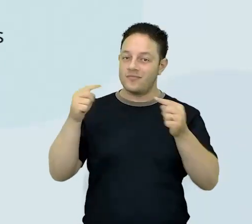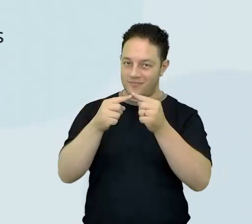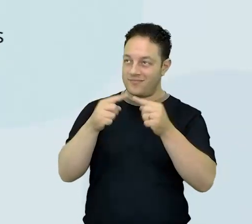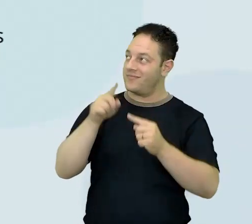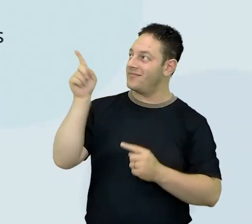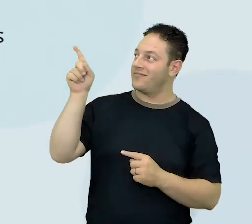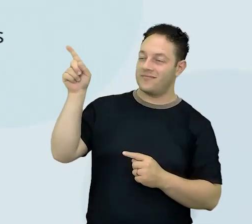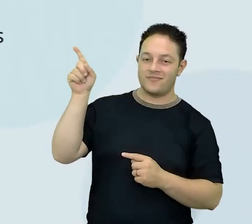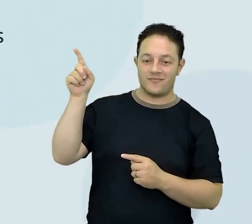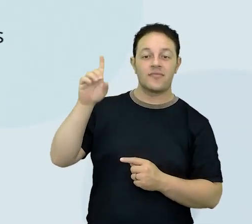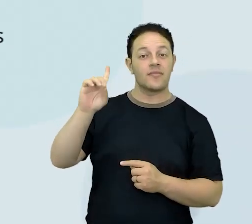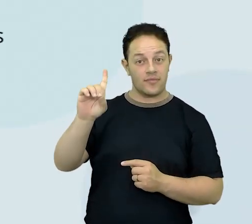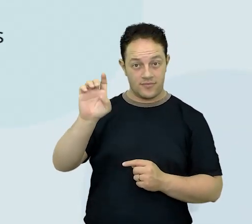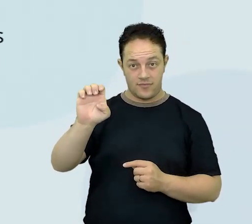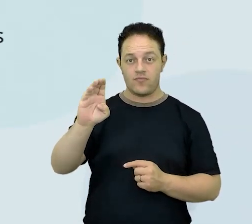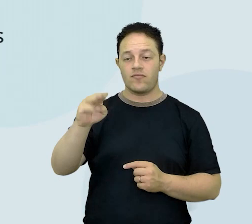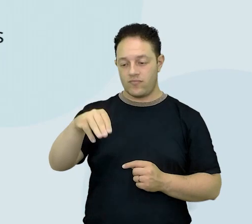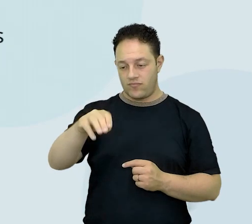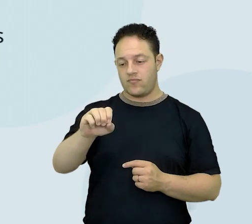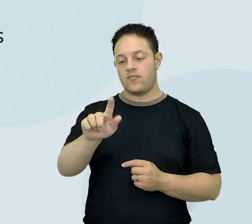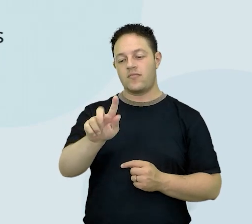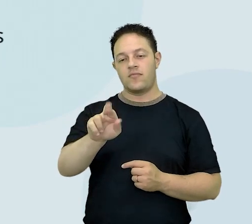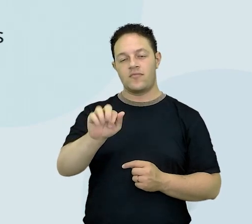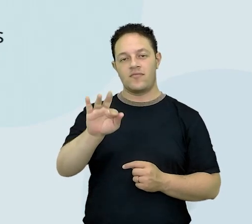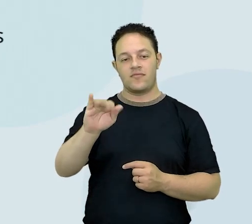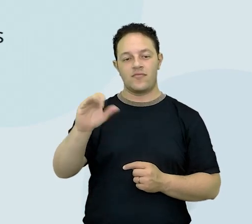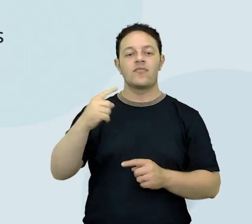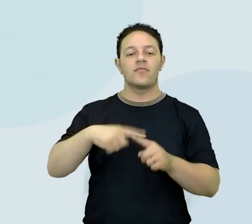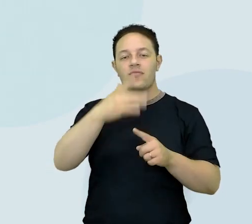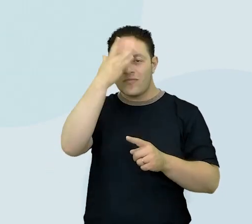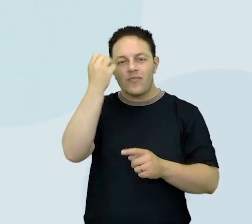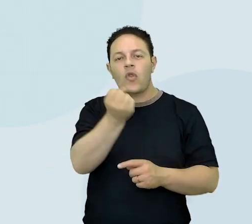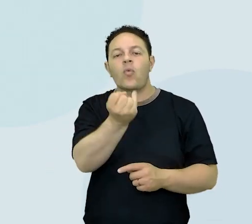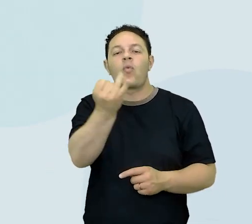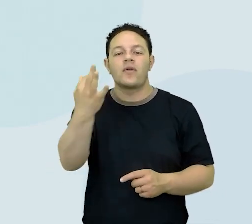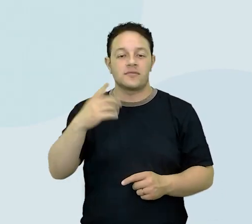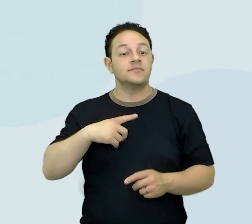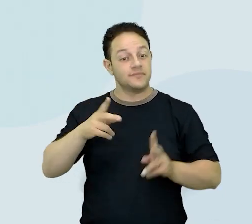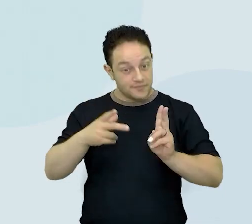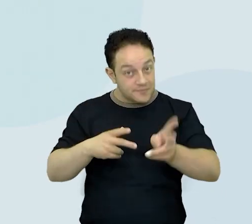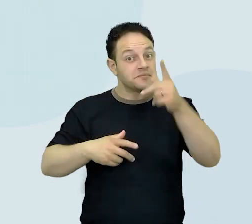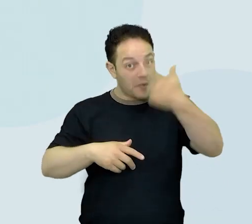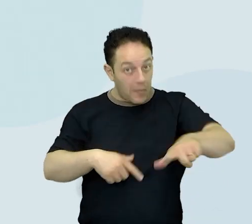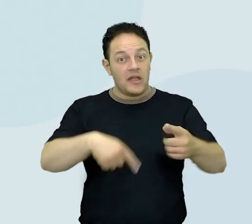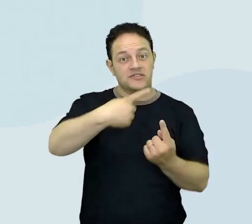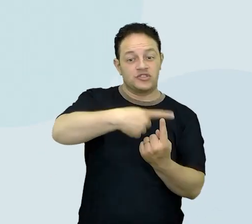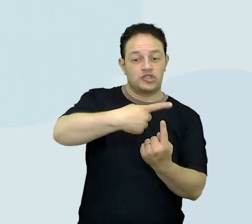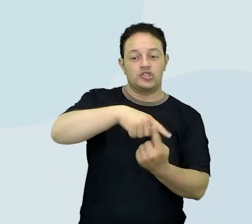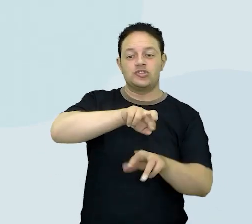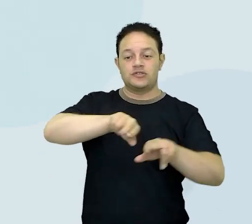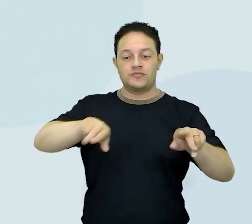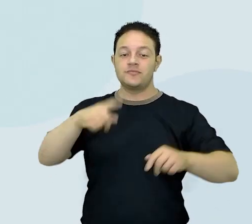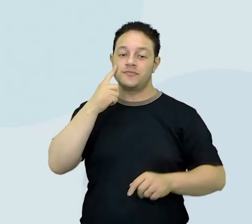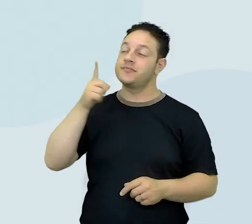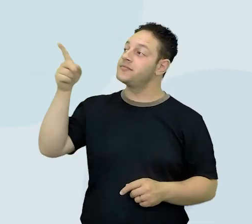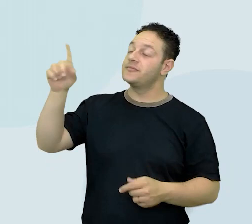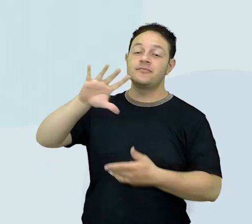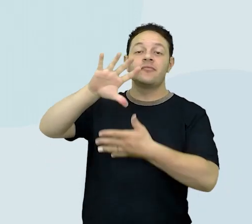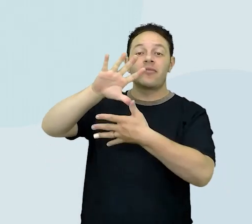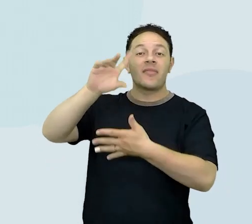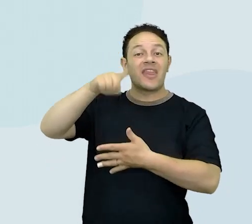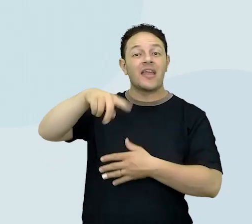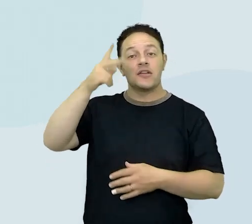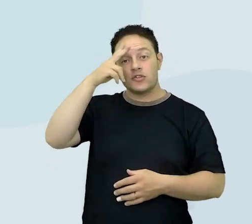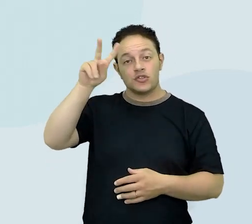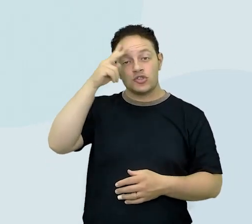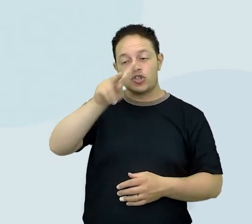para vocês na tela, que é um mapa demográfico. Beleza? Vamos avançar mais um pouquinho. Nós também temos os